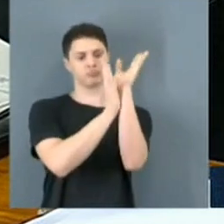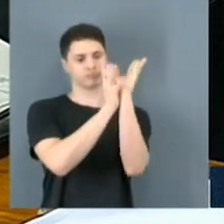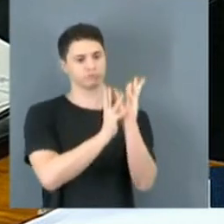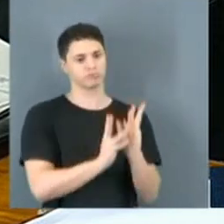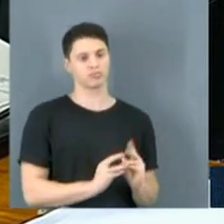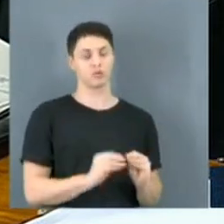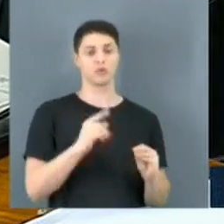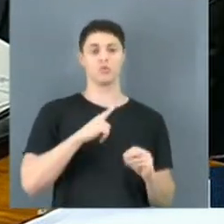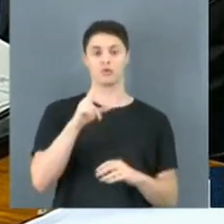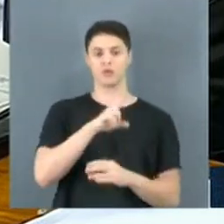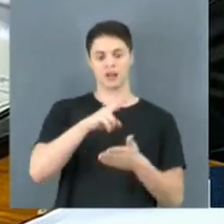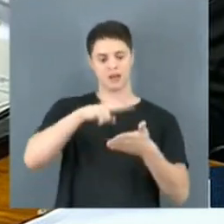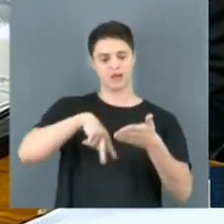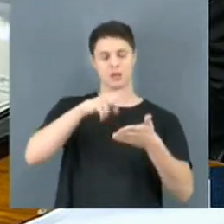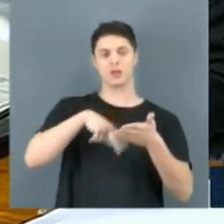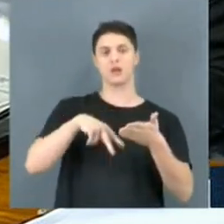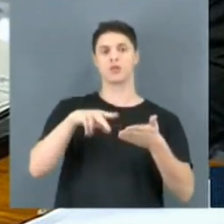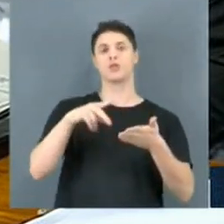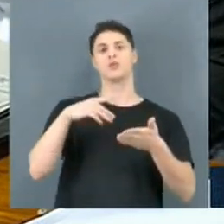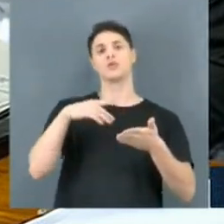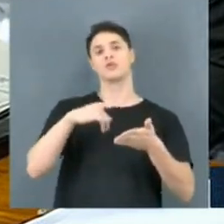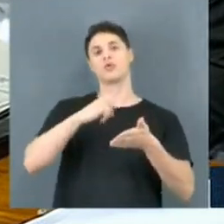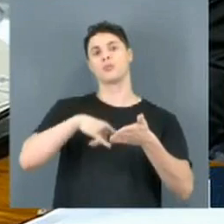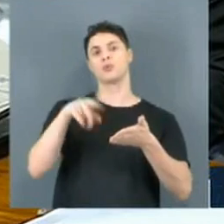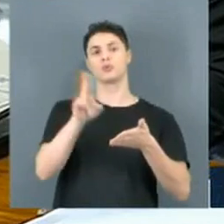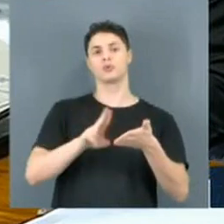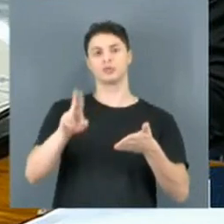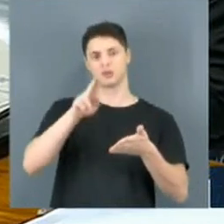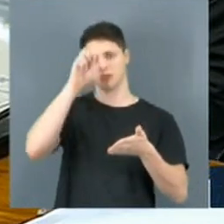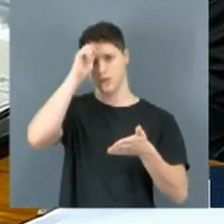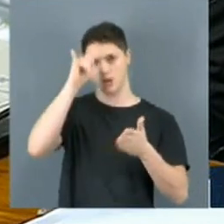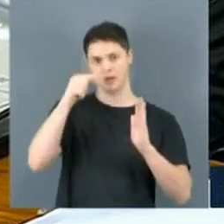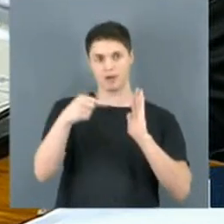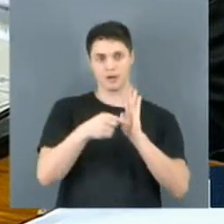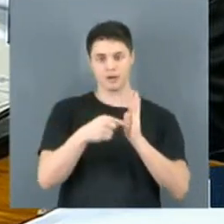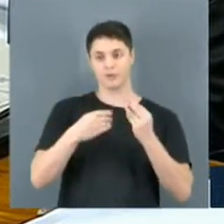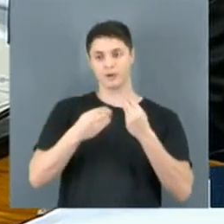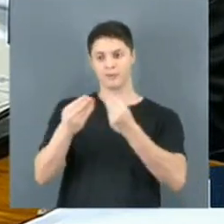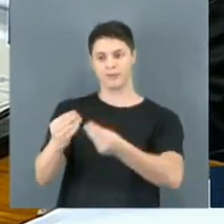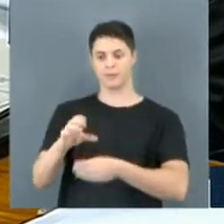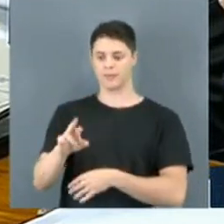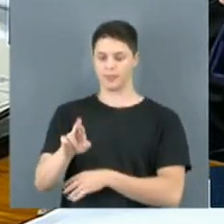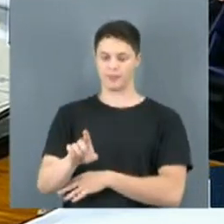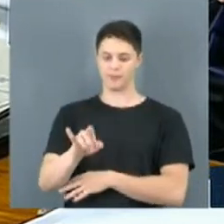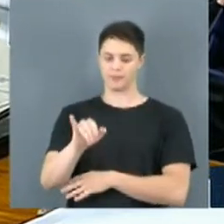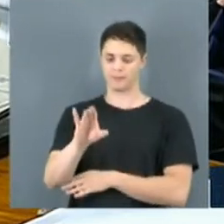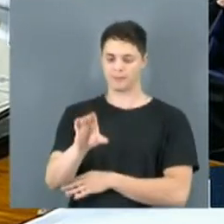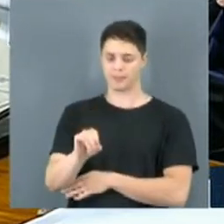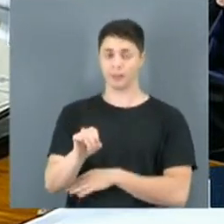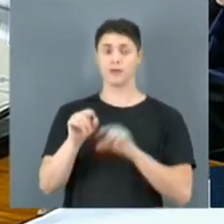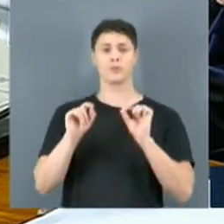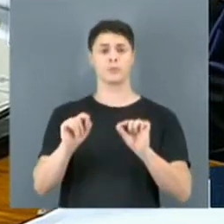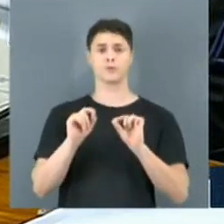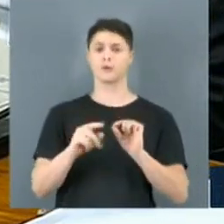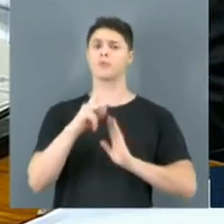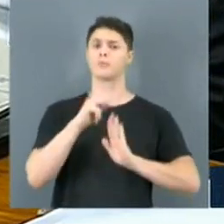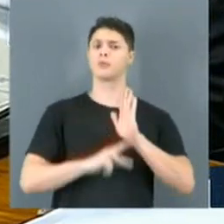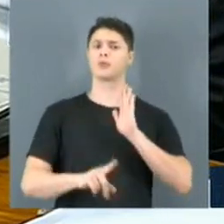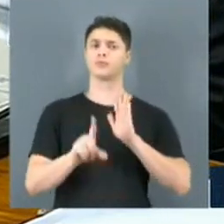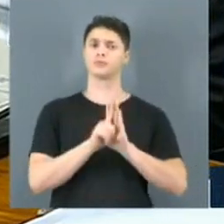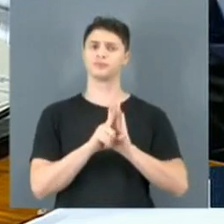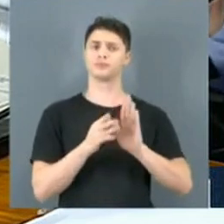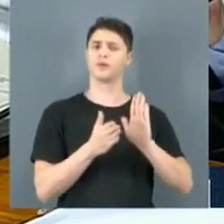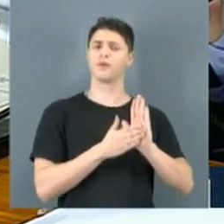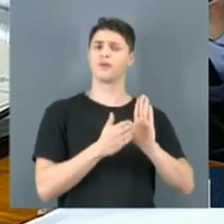inteligência artificial, acelerar crédito, que são os produtos que nós oferecemos. E o que o projeto de lei faz,